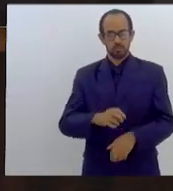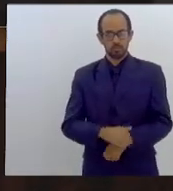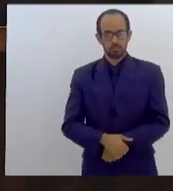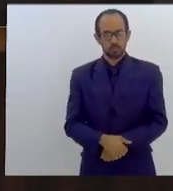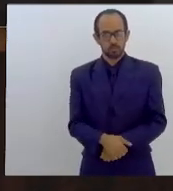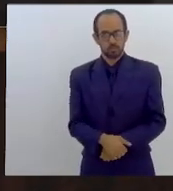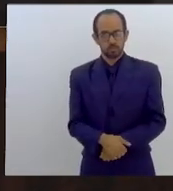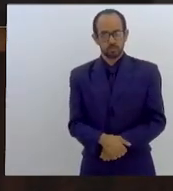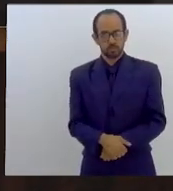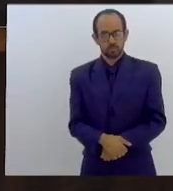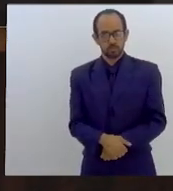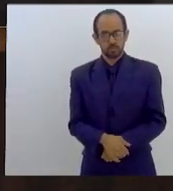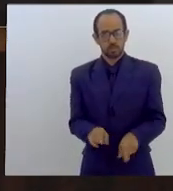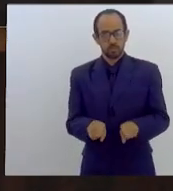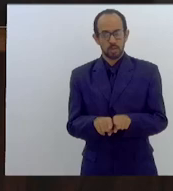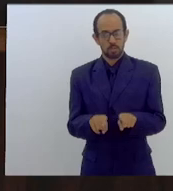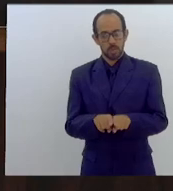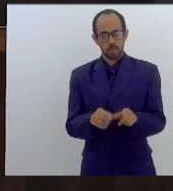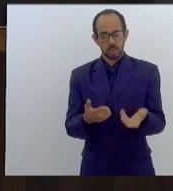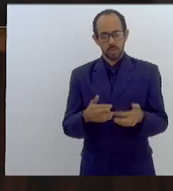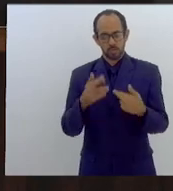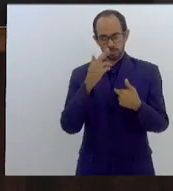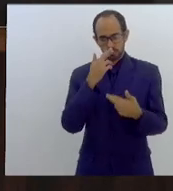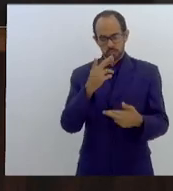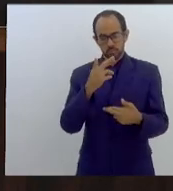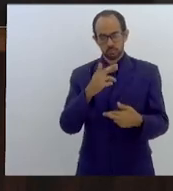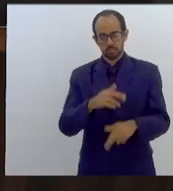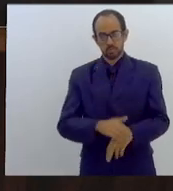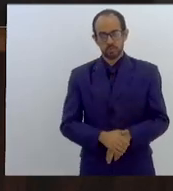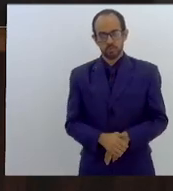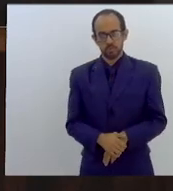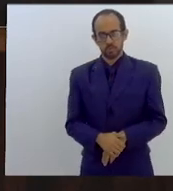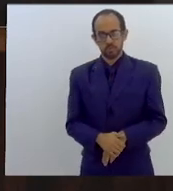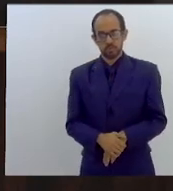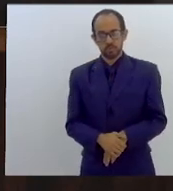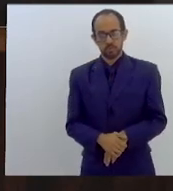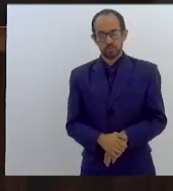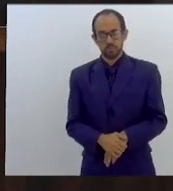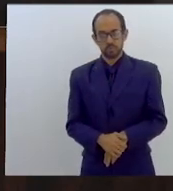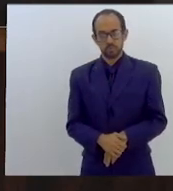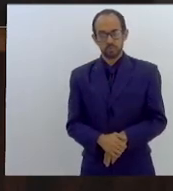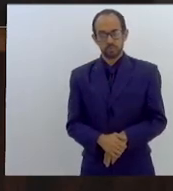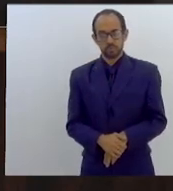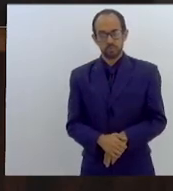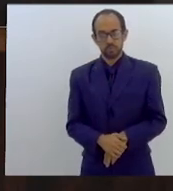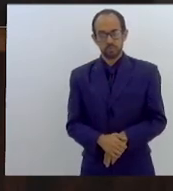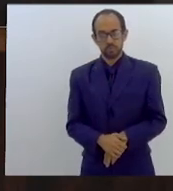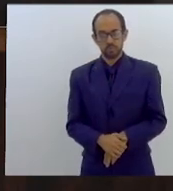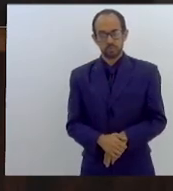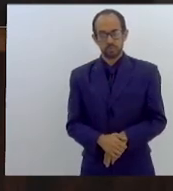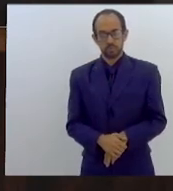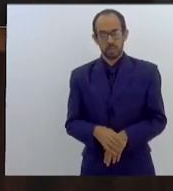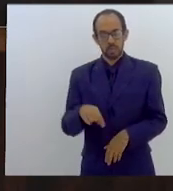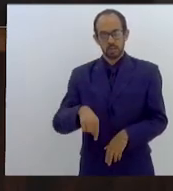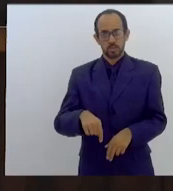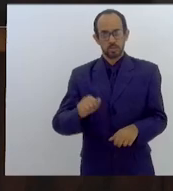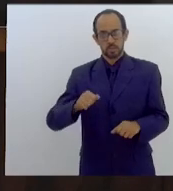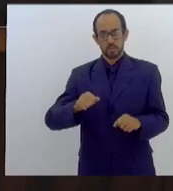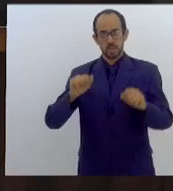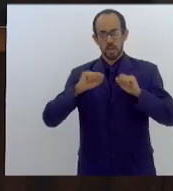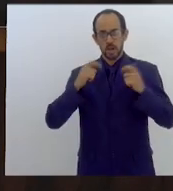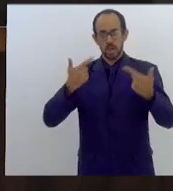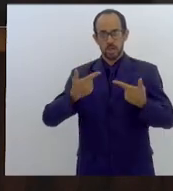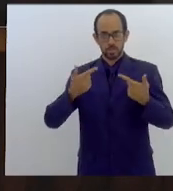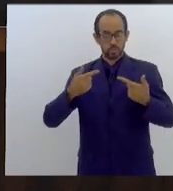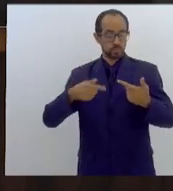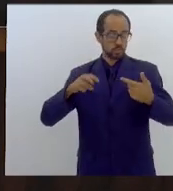Então, também quero que seja respeitado esse tema. Porque não dá para ter intransigência aqui. Aqui é o parlamento, aqui a gente vai chegar sempre